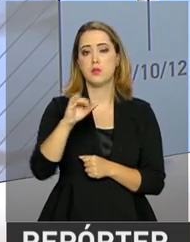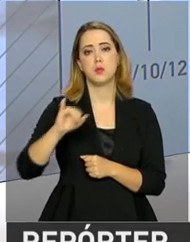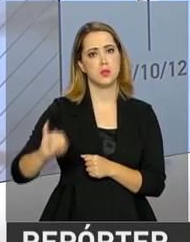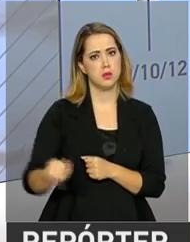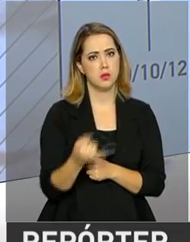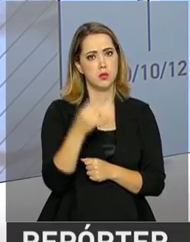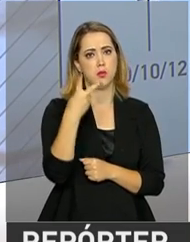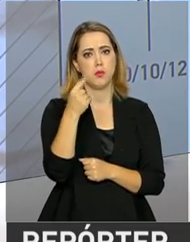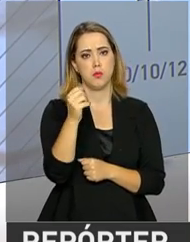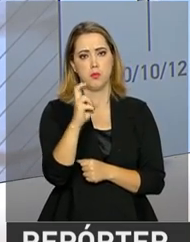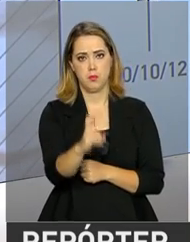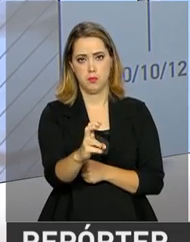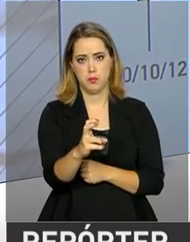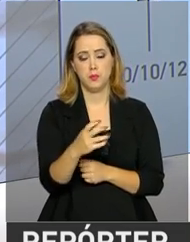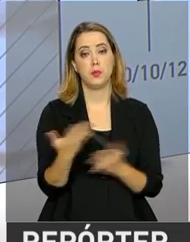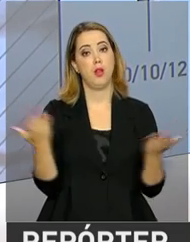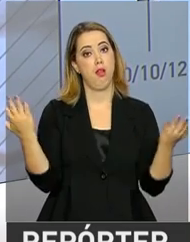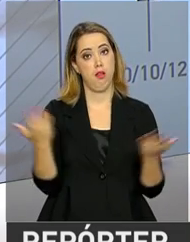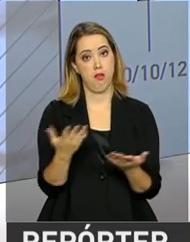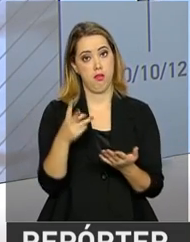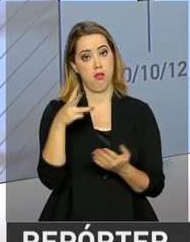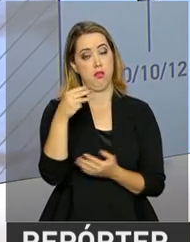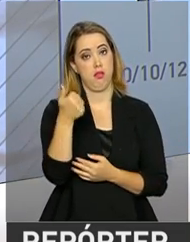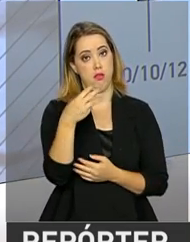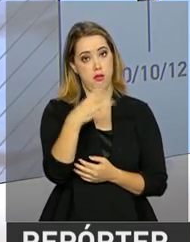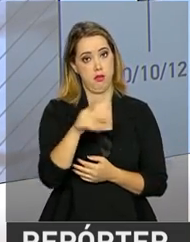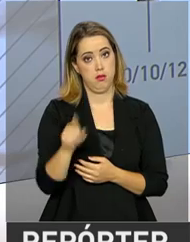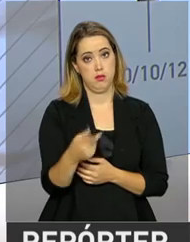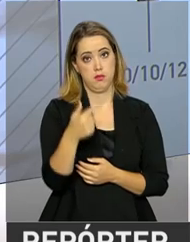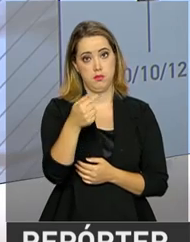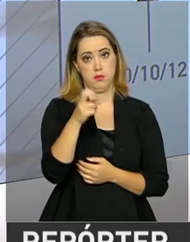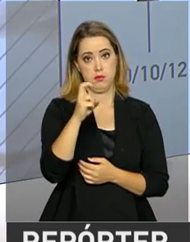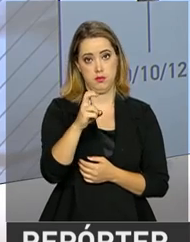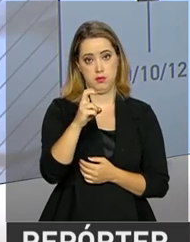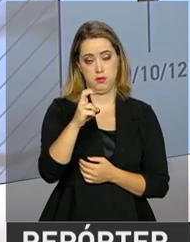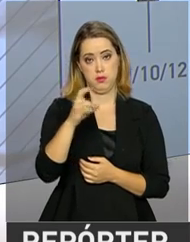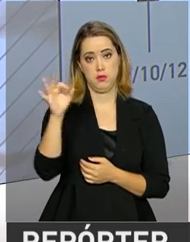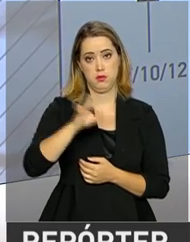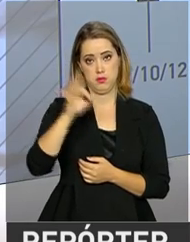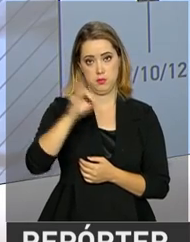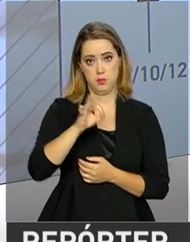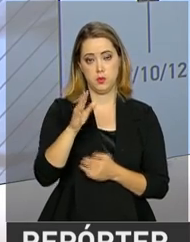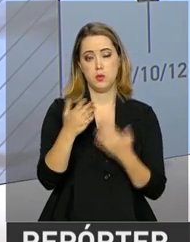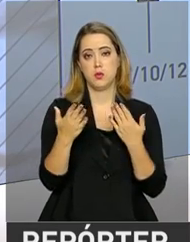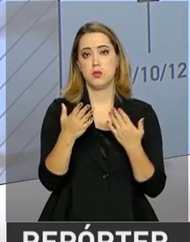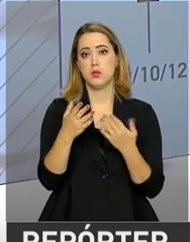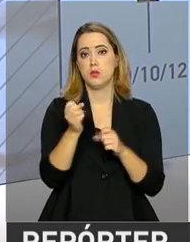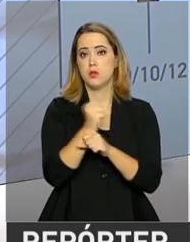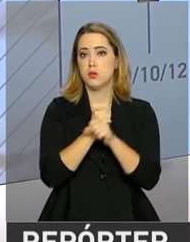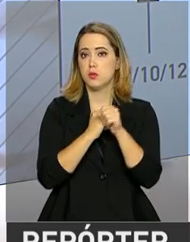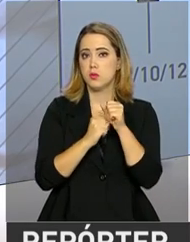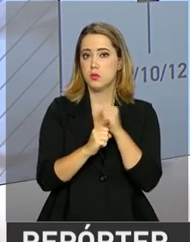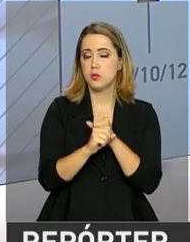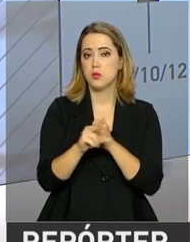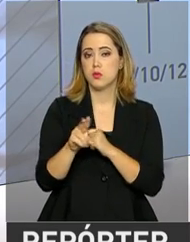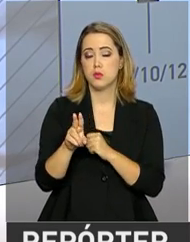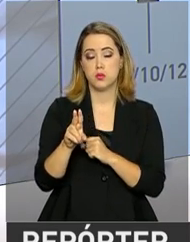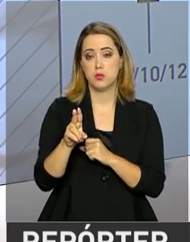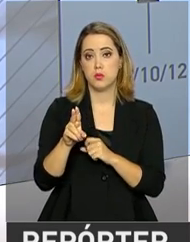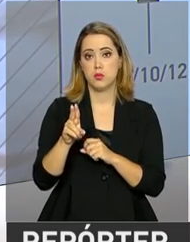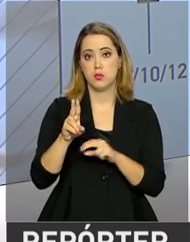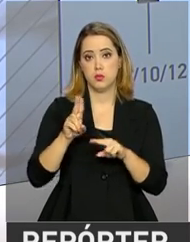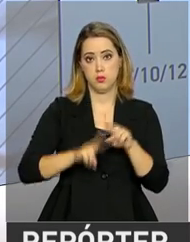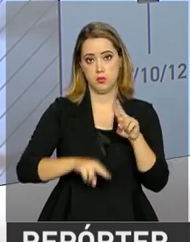janeiro de 2015 e a 13,75 em junho do mesmo mês do